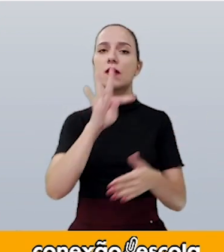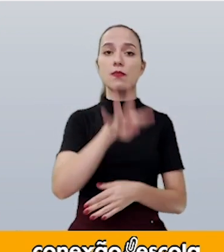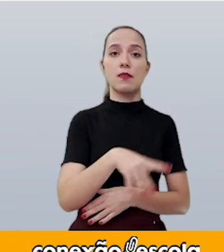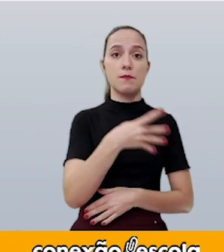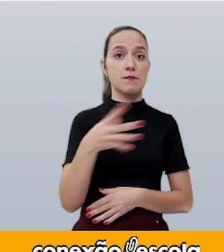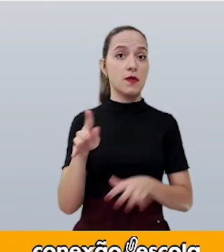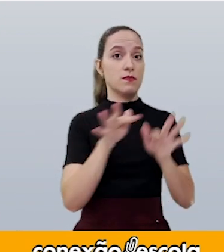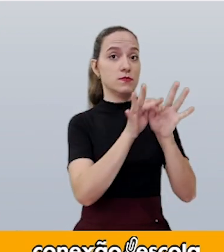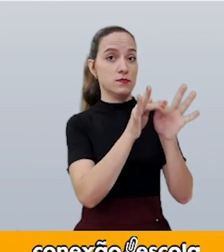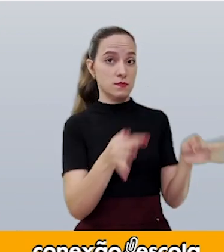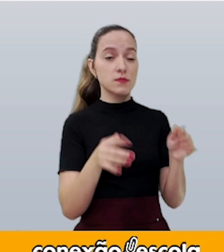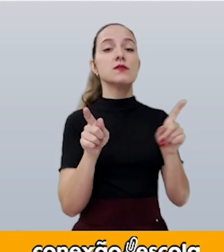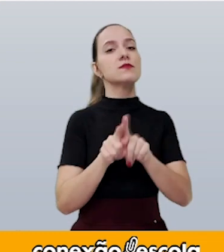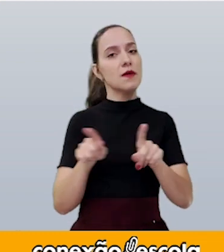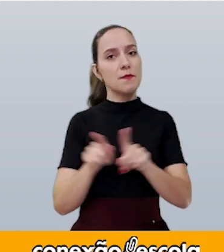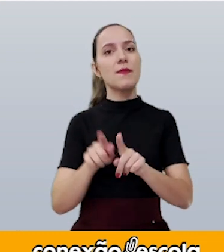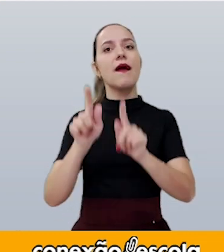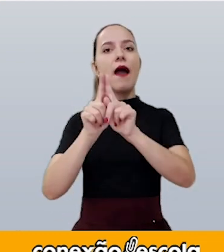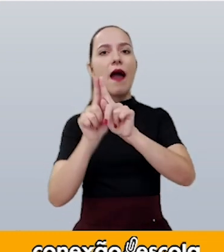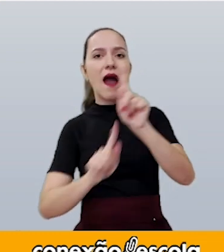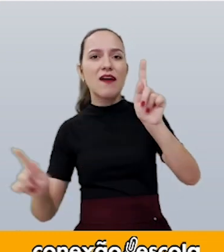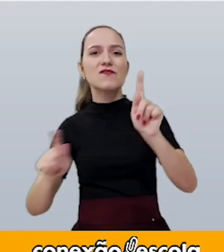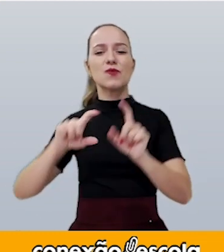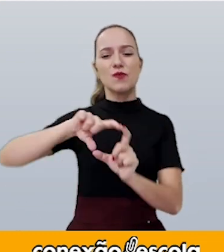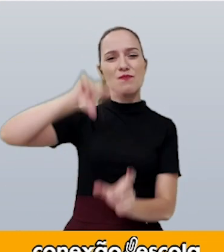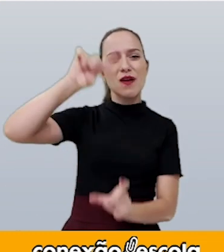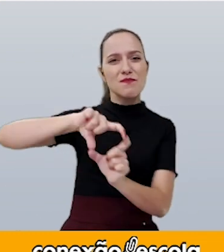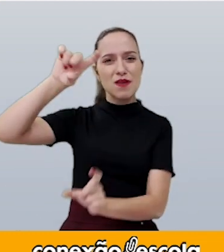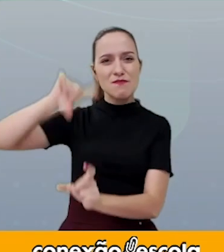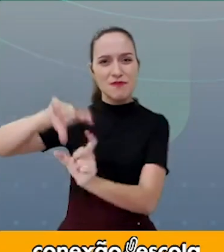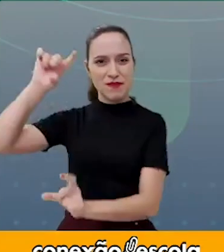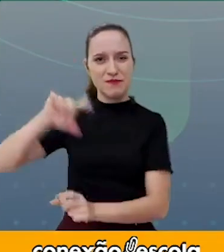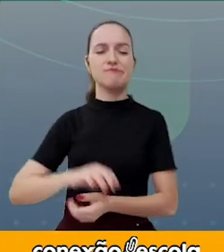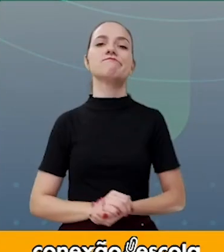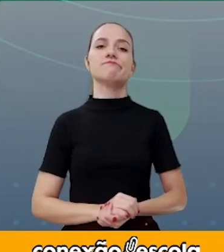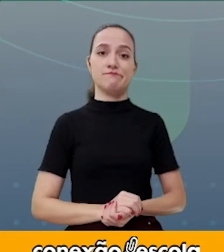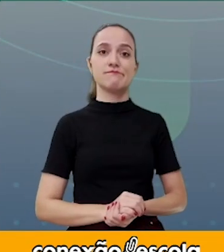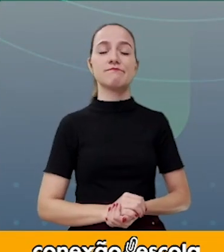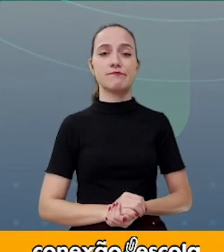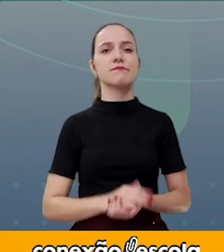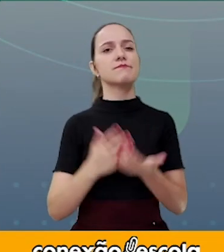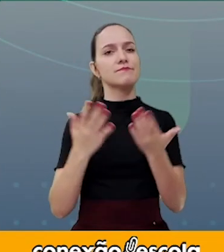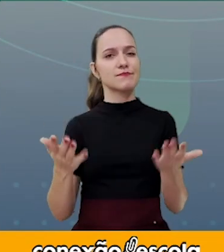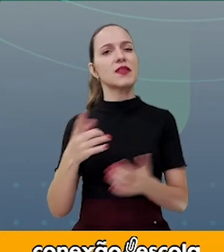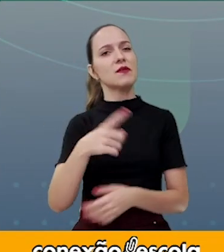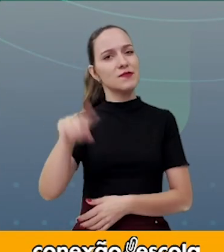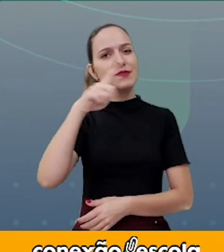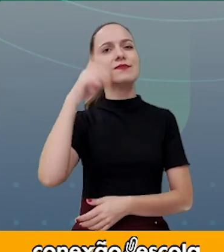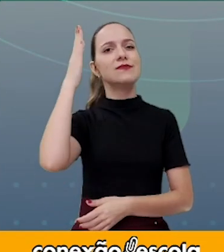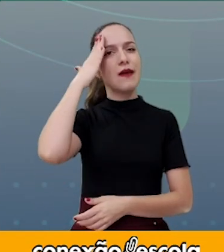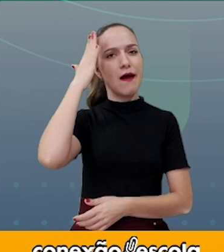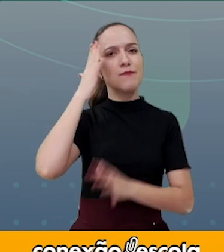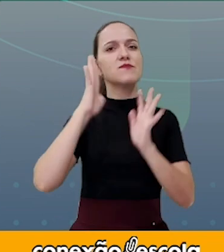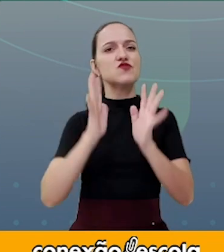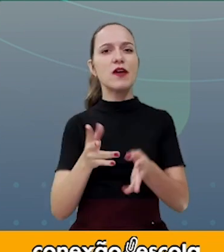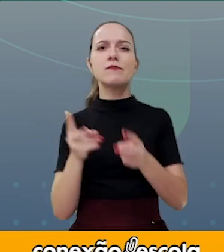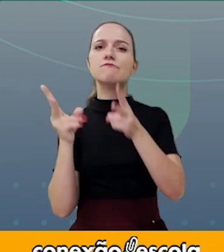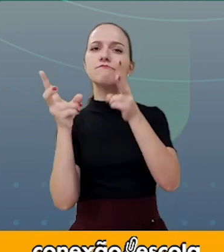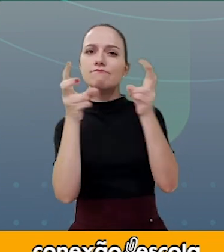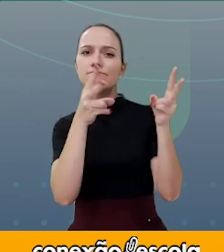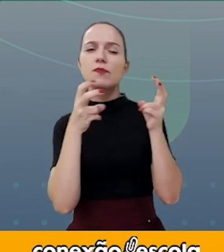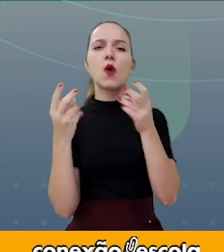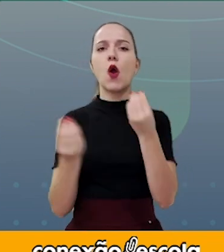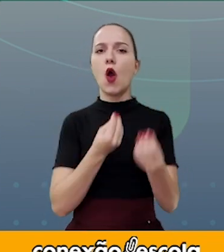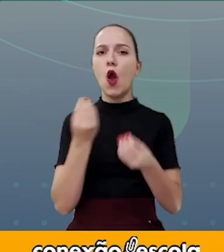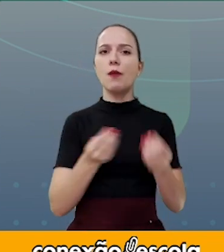tabelas simples e os gráficos de coluna. Bom, você já consegue identificar